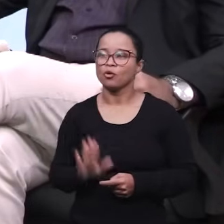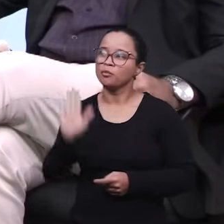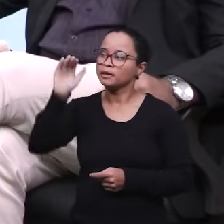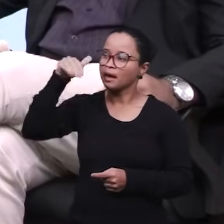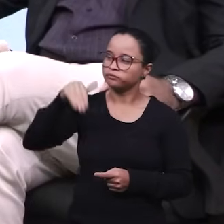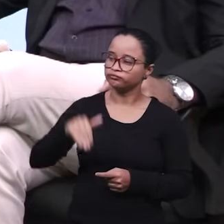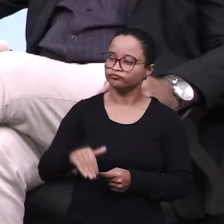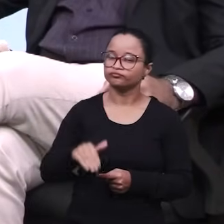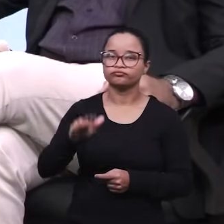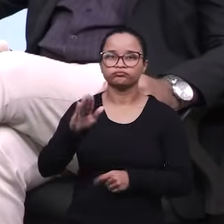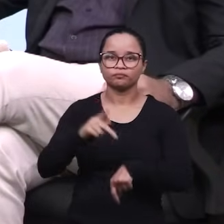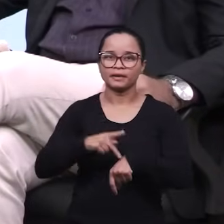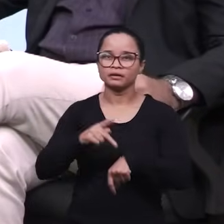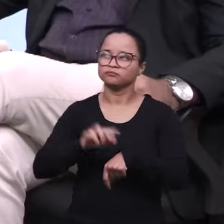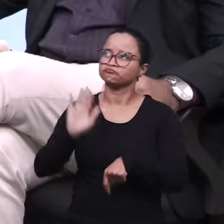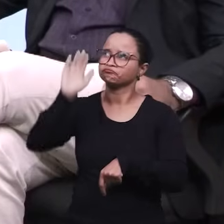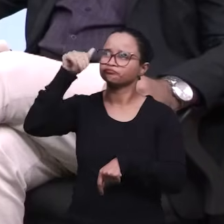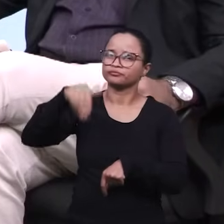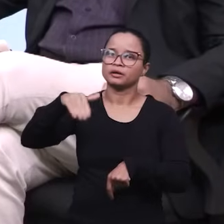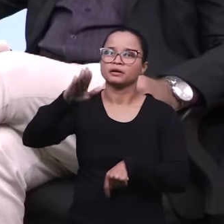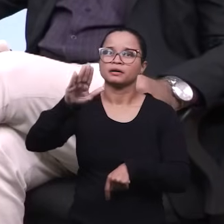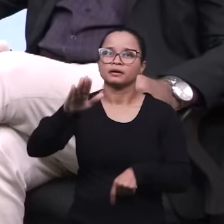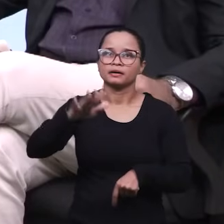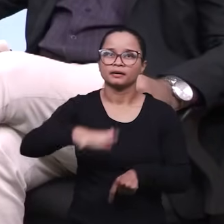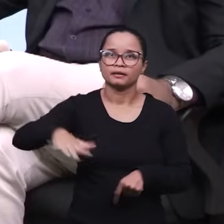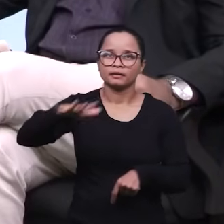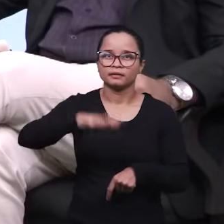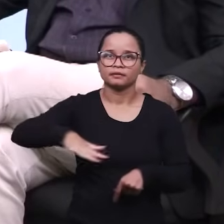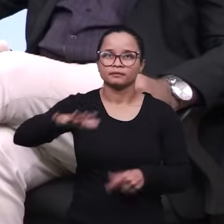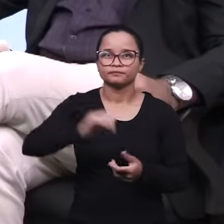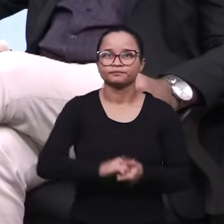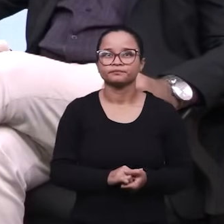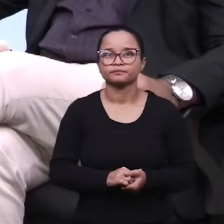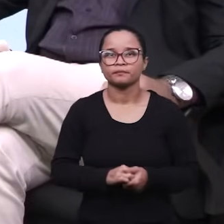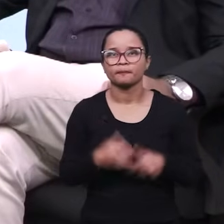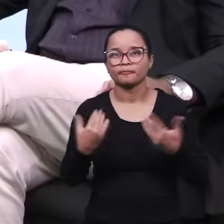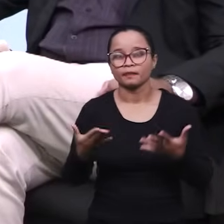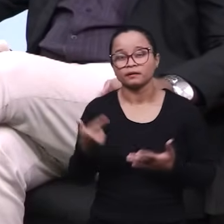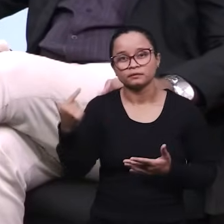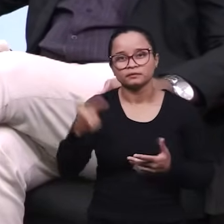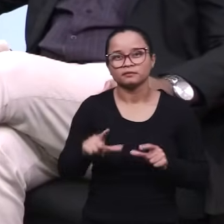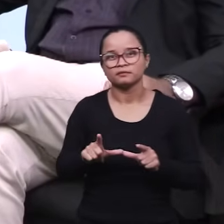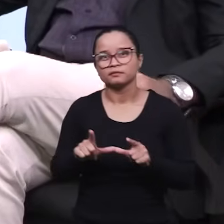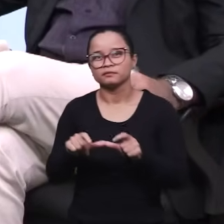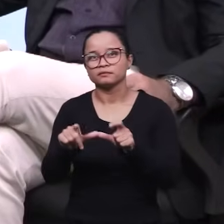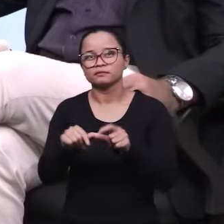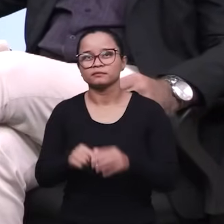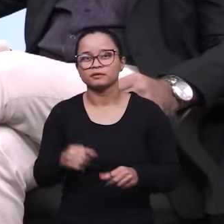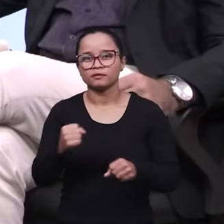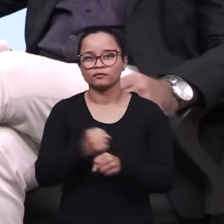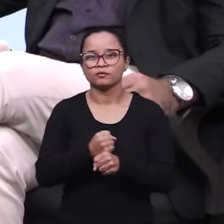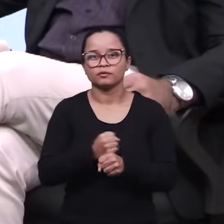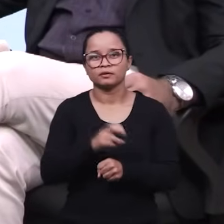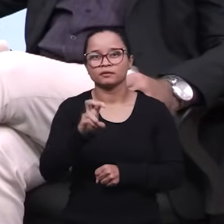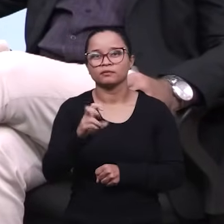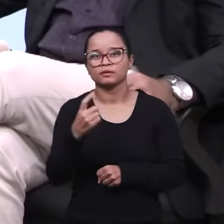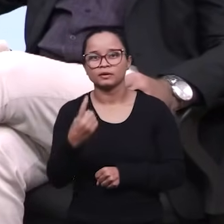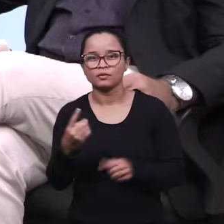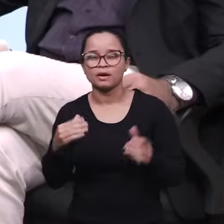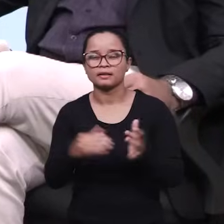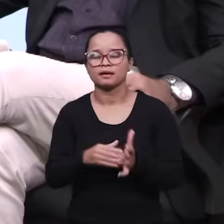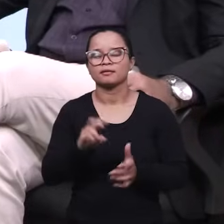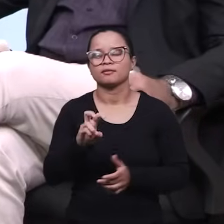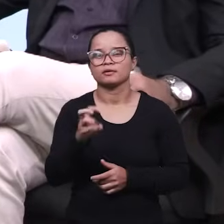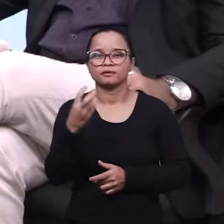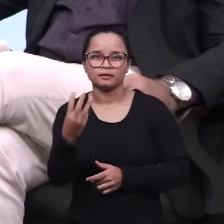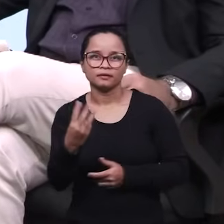é aquela região. Então a viagem, essa segunda viagem, foi ali pelo ano 51 a